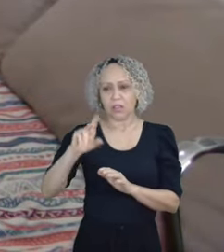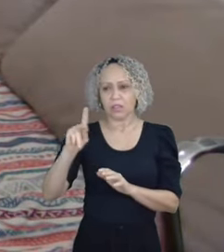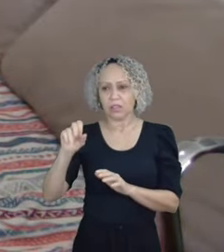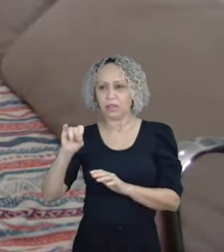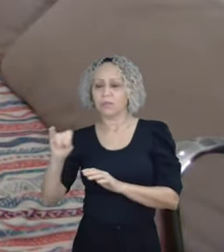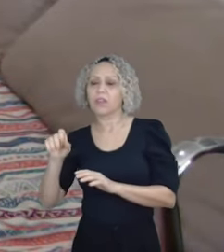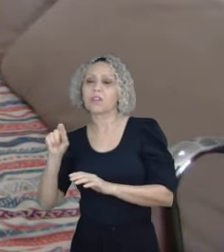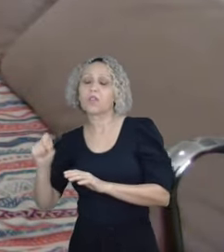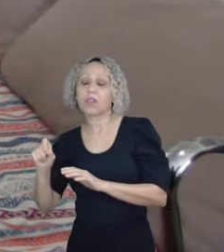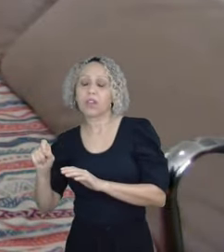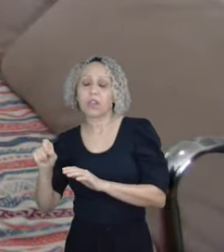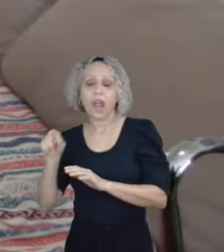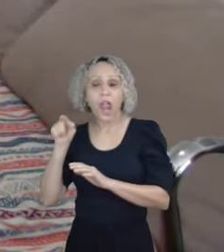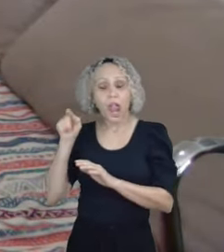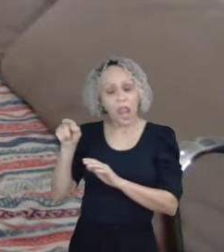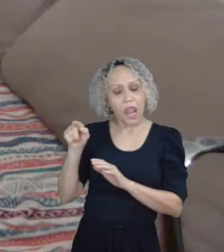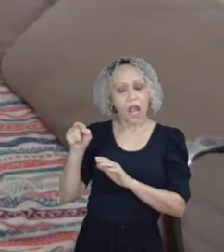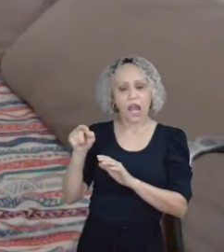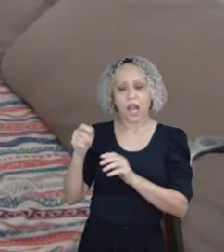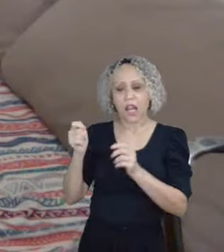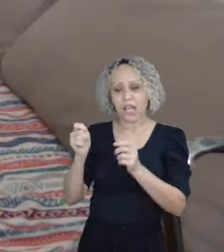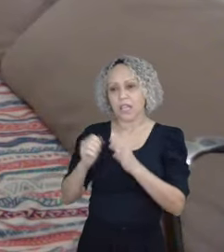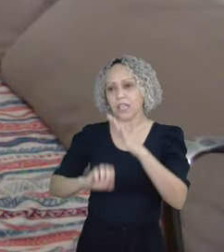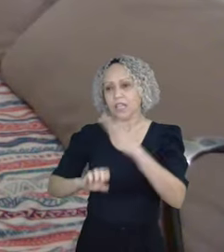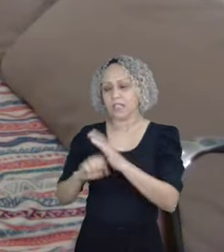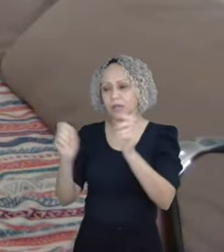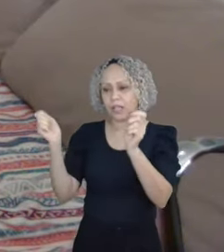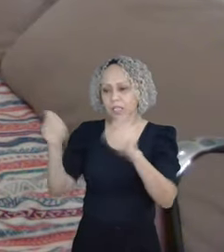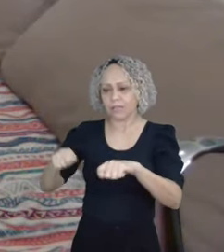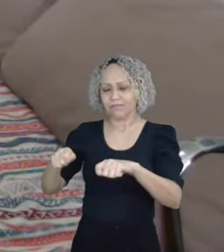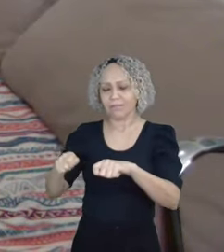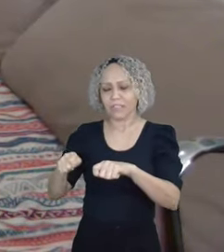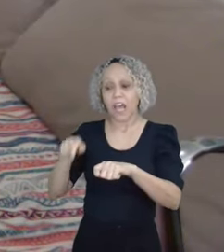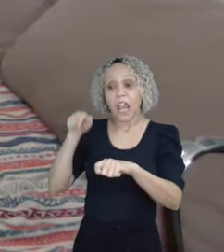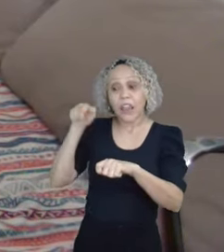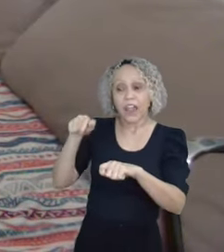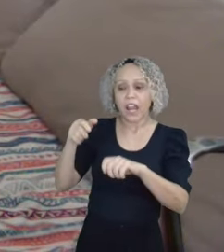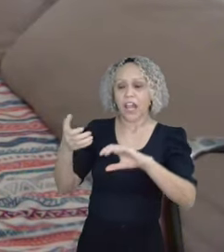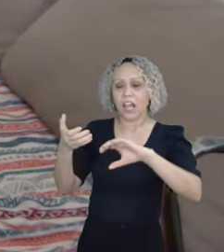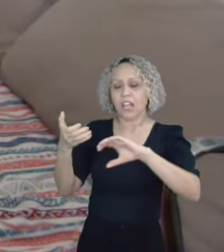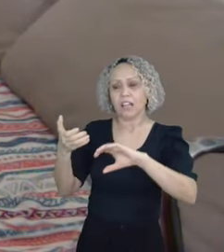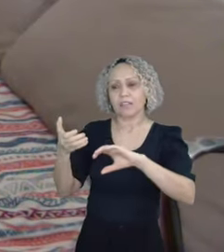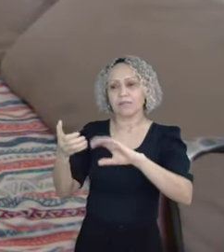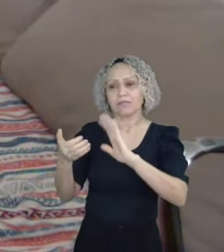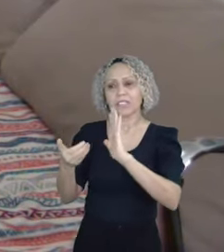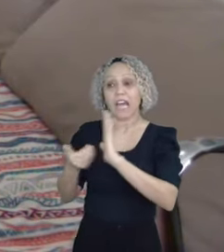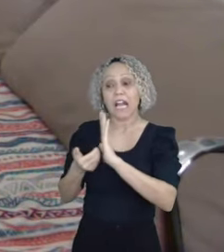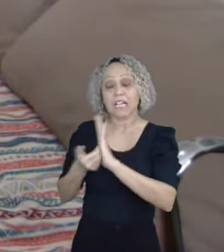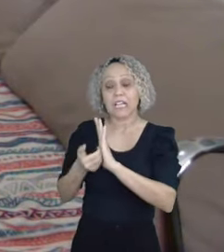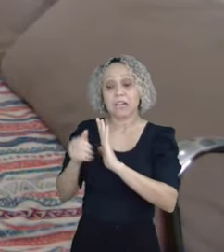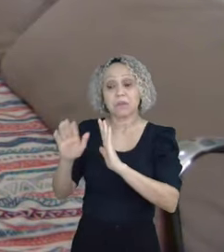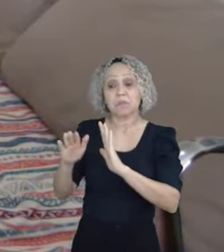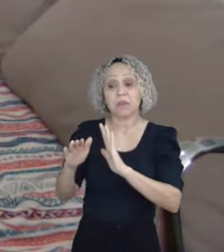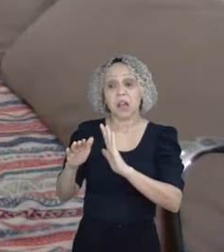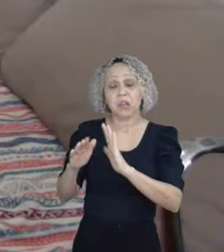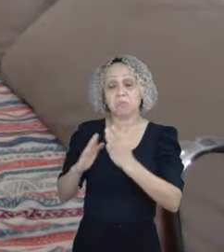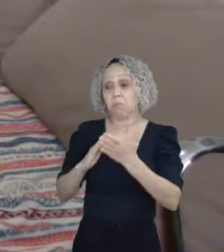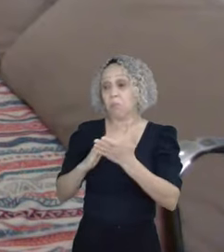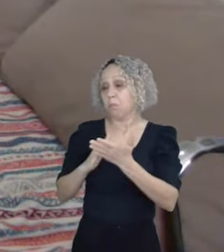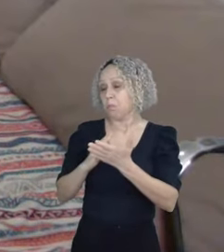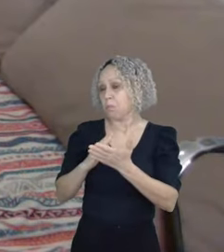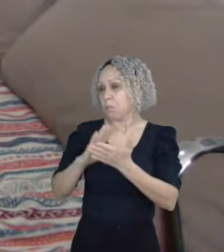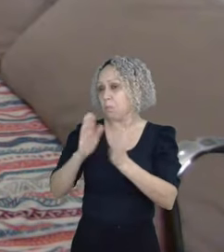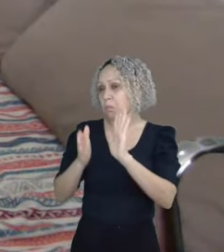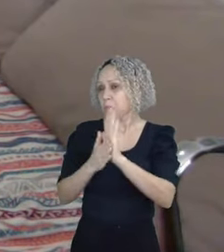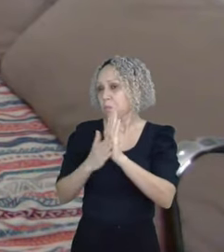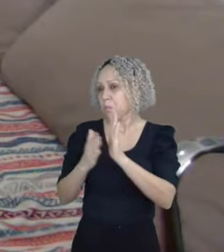essa agenda não avança porque o Arthur Lira simplesmente não deixa, agora a imprensa noticia que o PL das fake news foi,